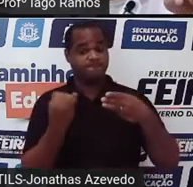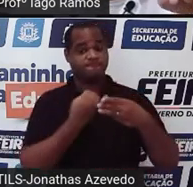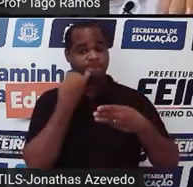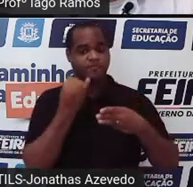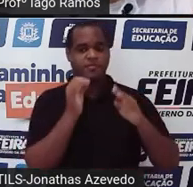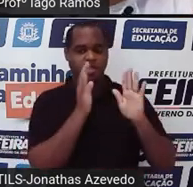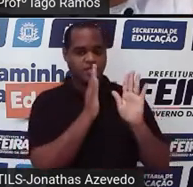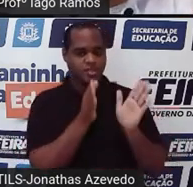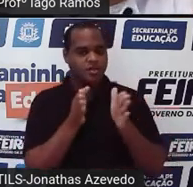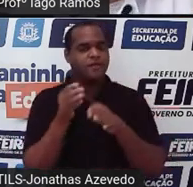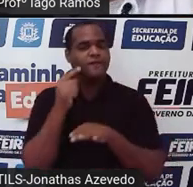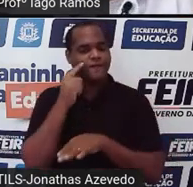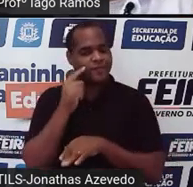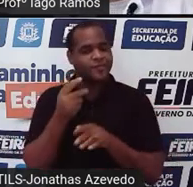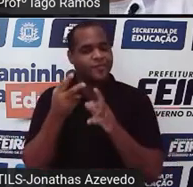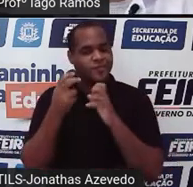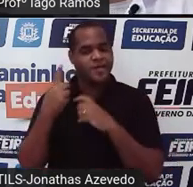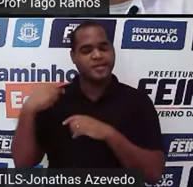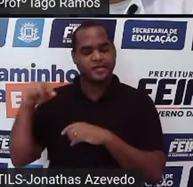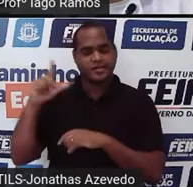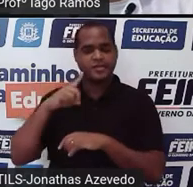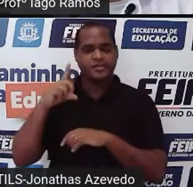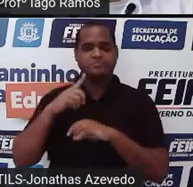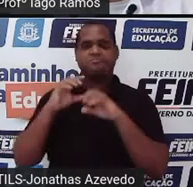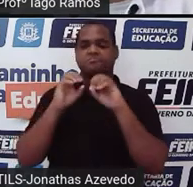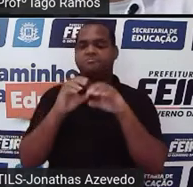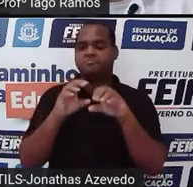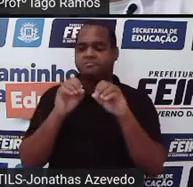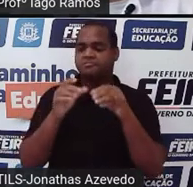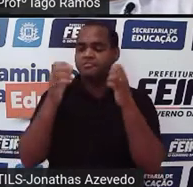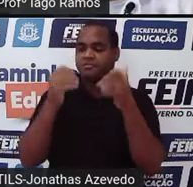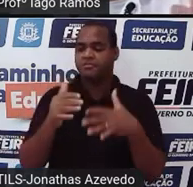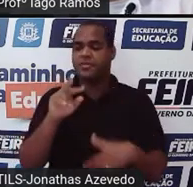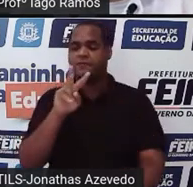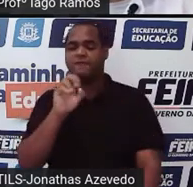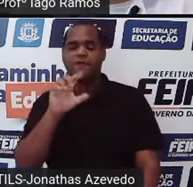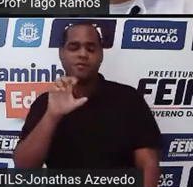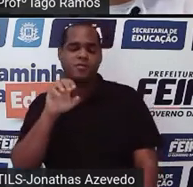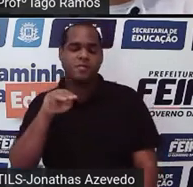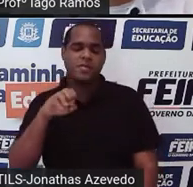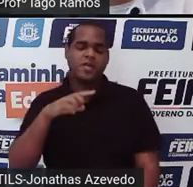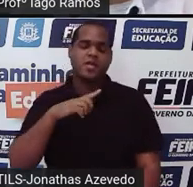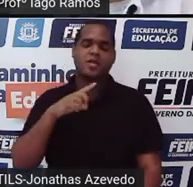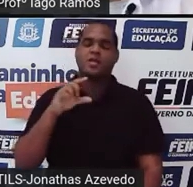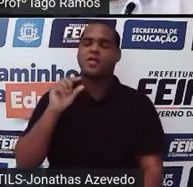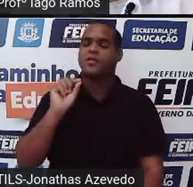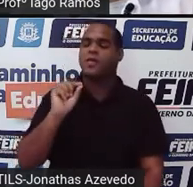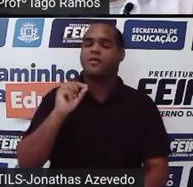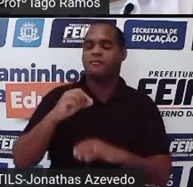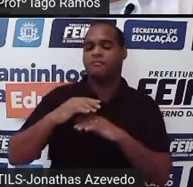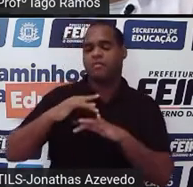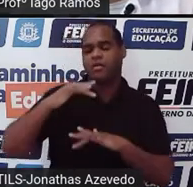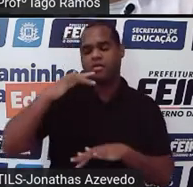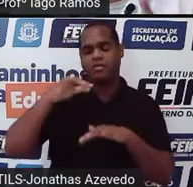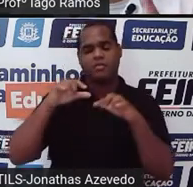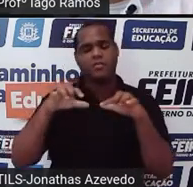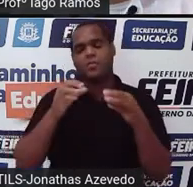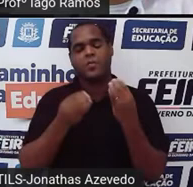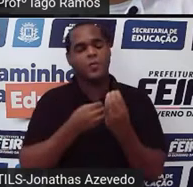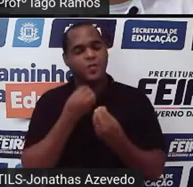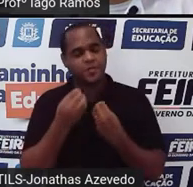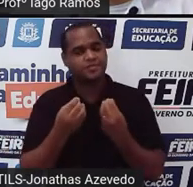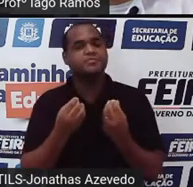gente já viu na aula anterior o que é volume onde a gente usa essa medida tá bom